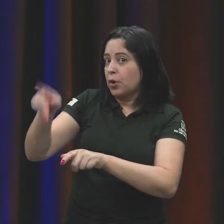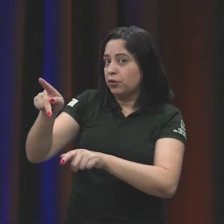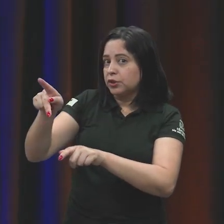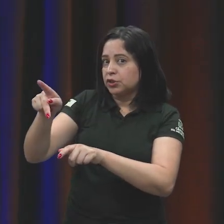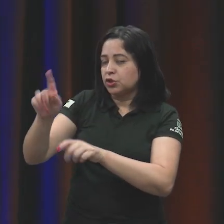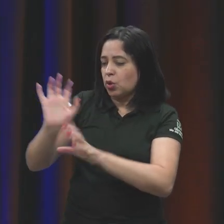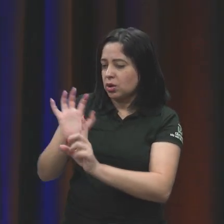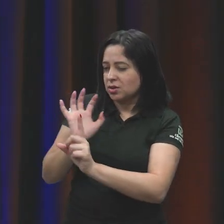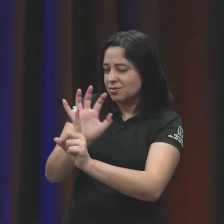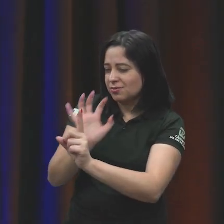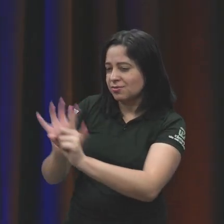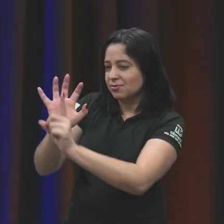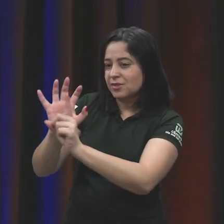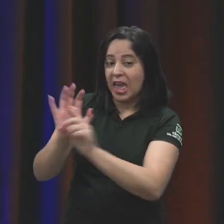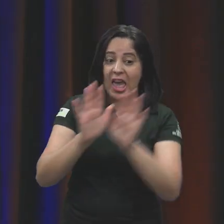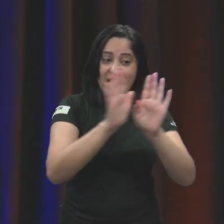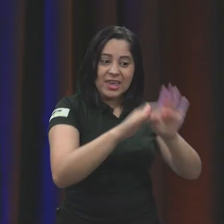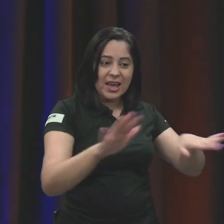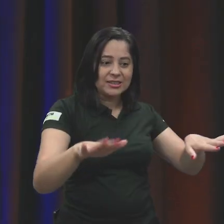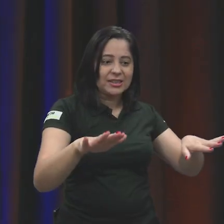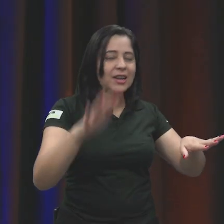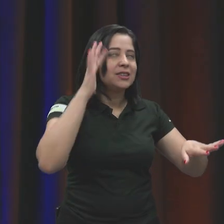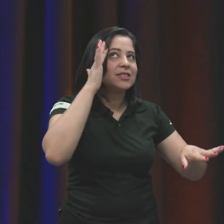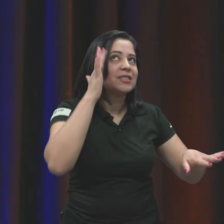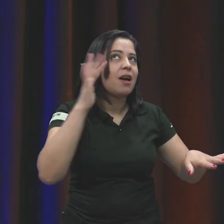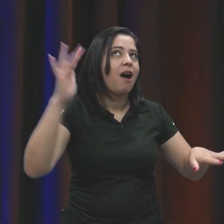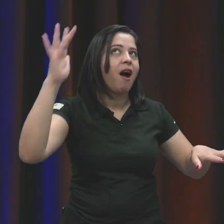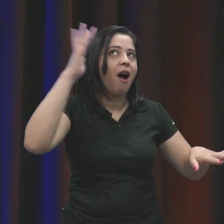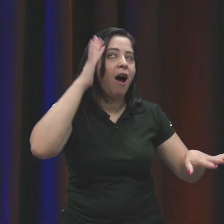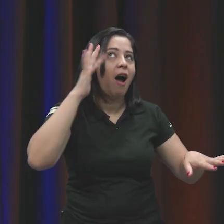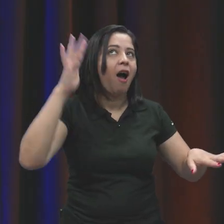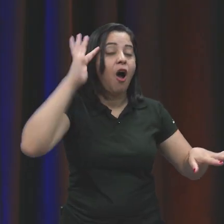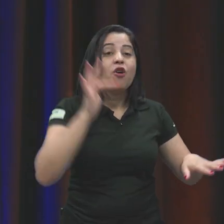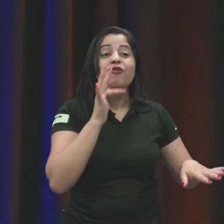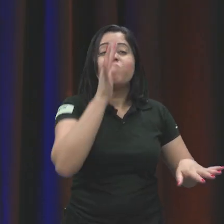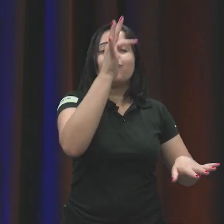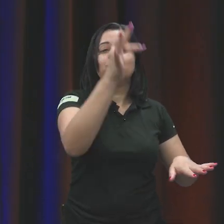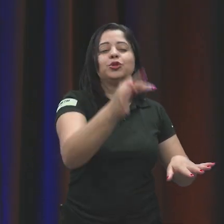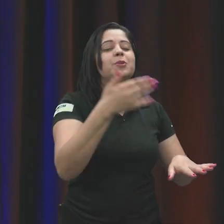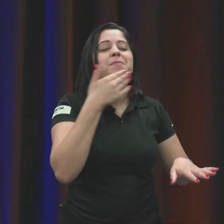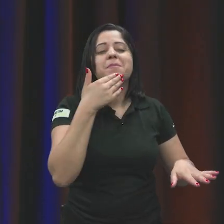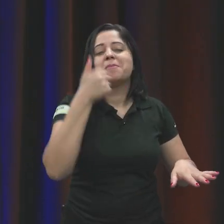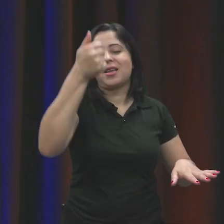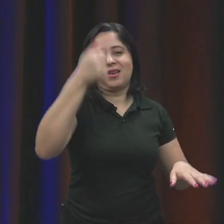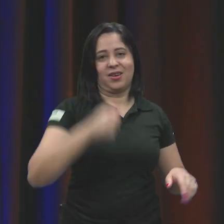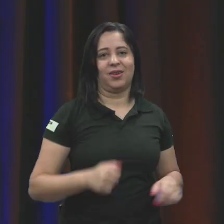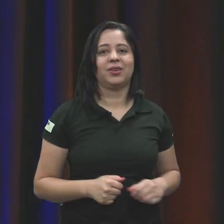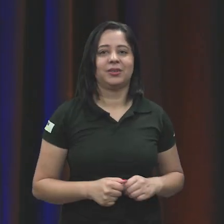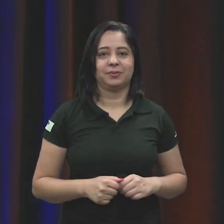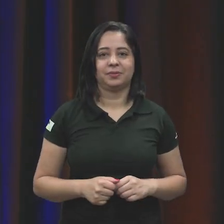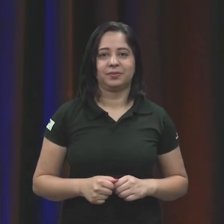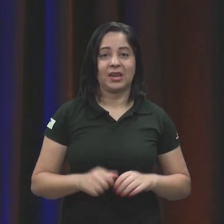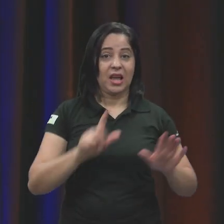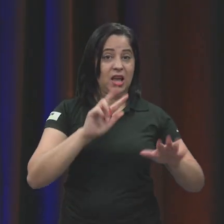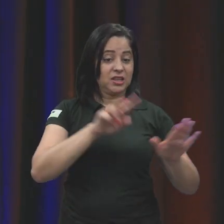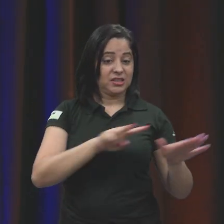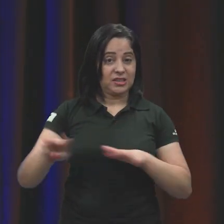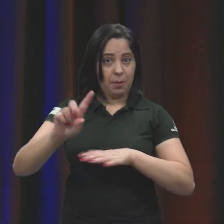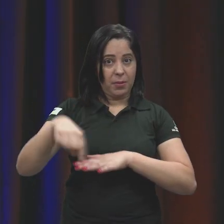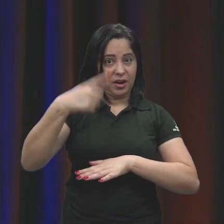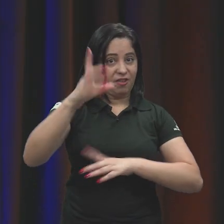próprias crianças a acreditarem no poder da imaginação para construir um futuro cheio de possibilidades.